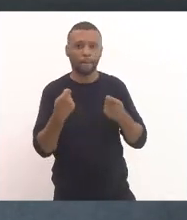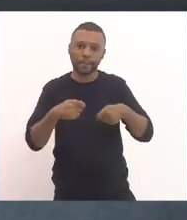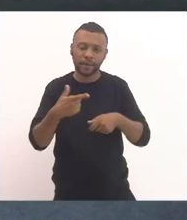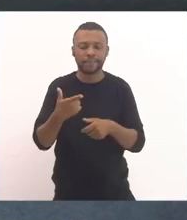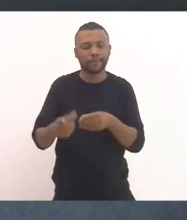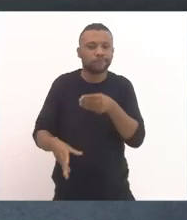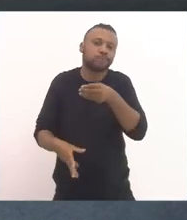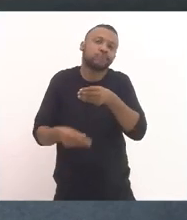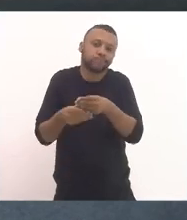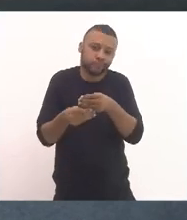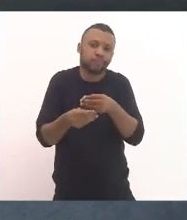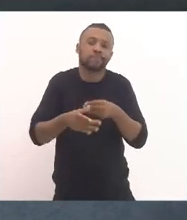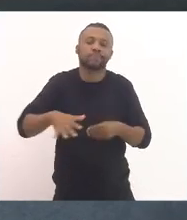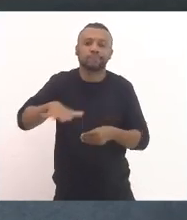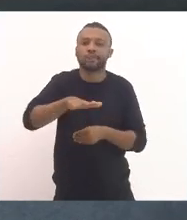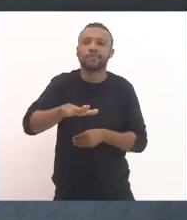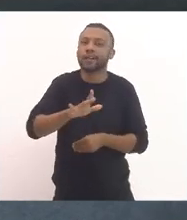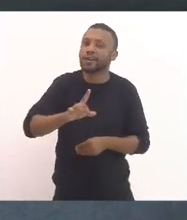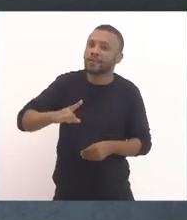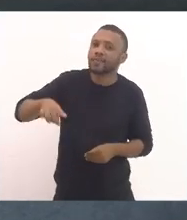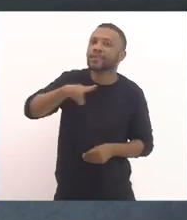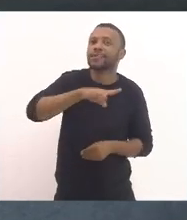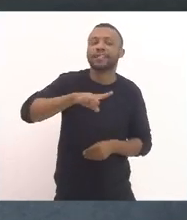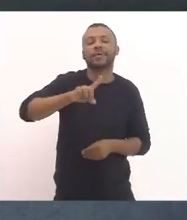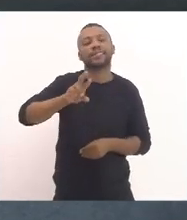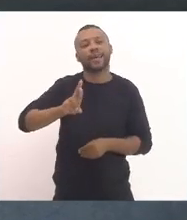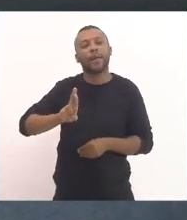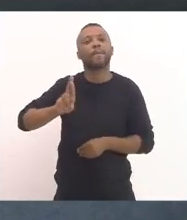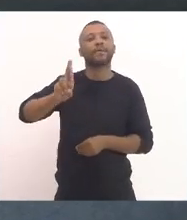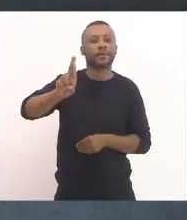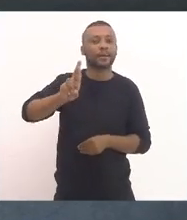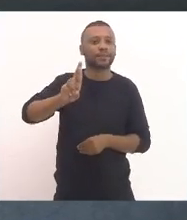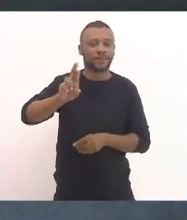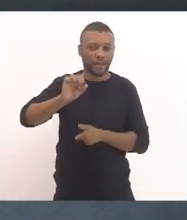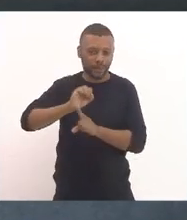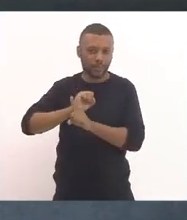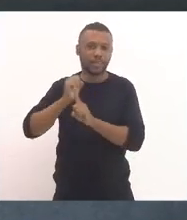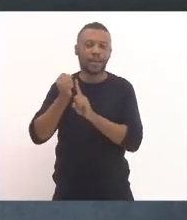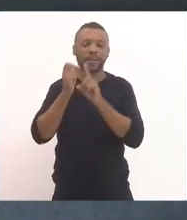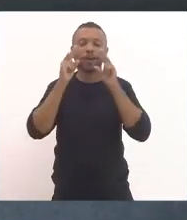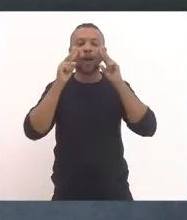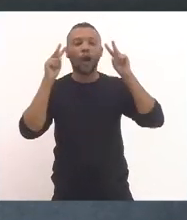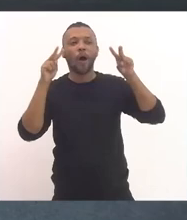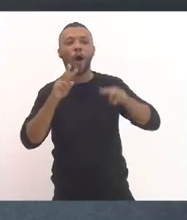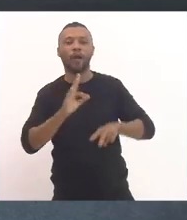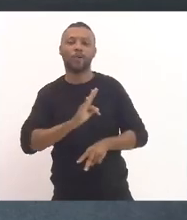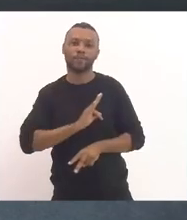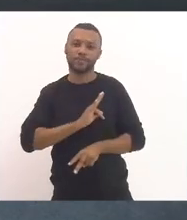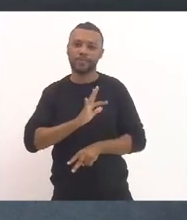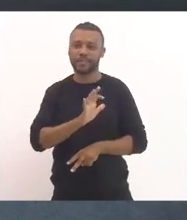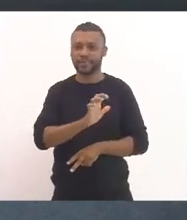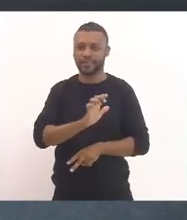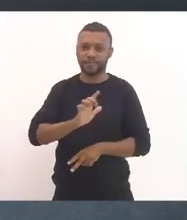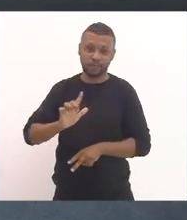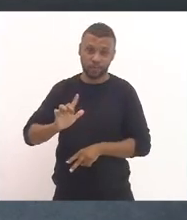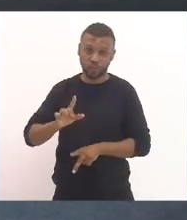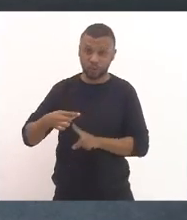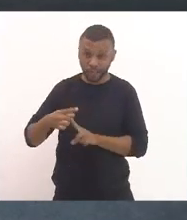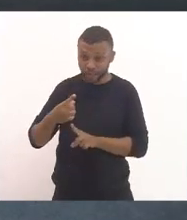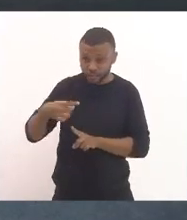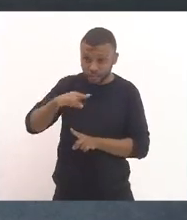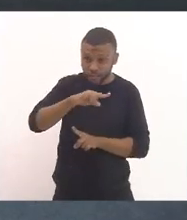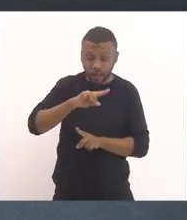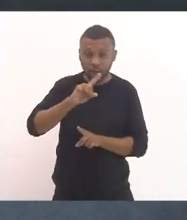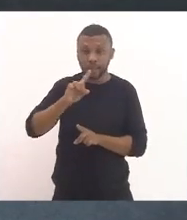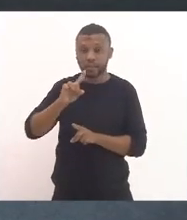essa ressalva para que vocês aqui né representando a sociedade olhem para os policiais civis porque eles quando